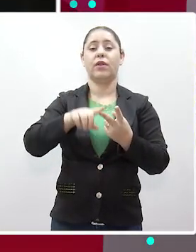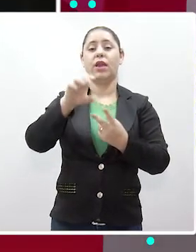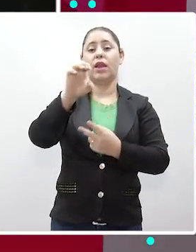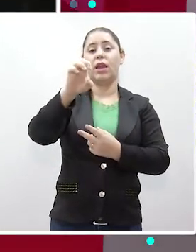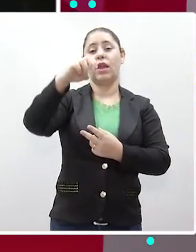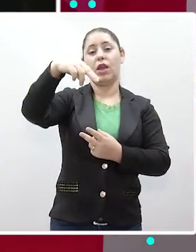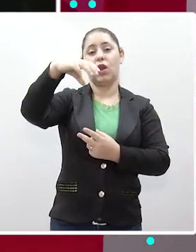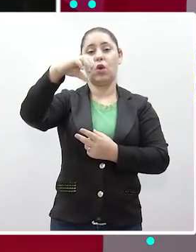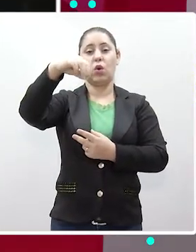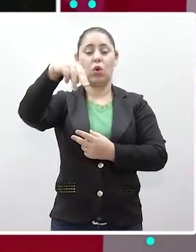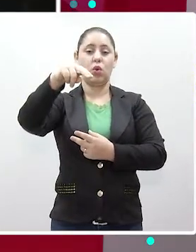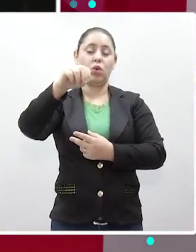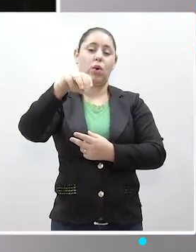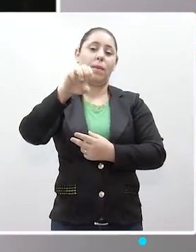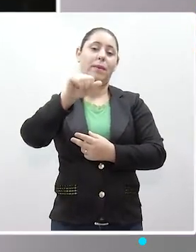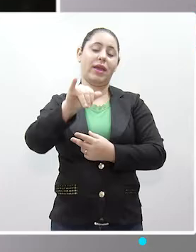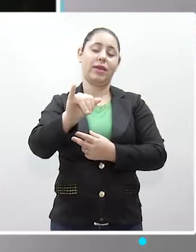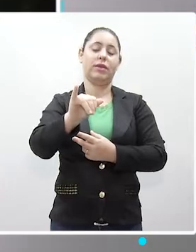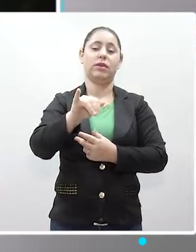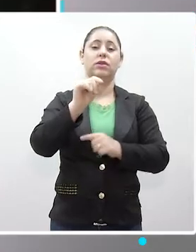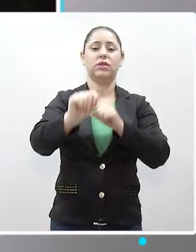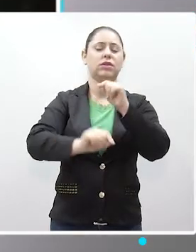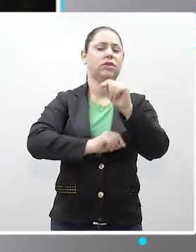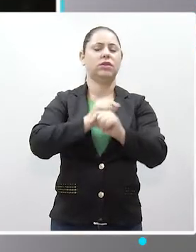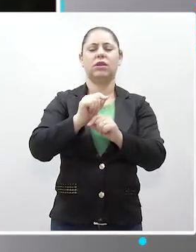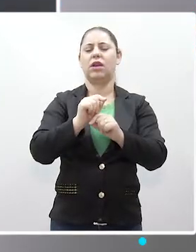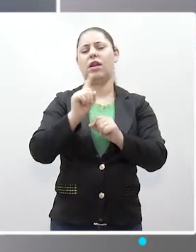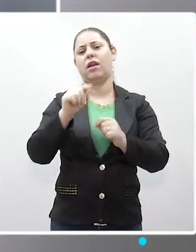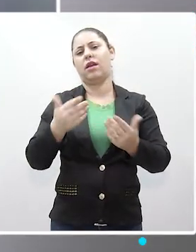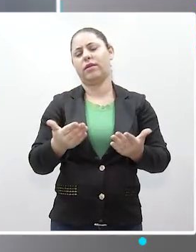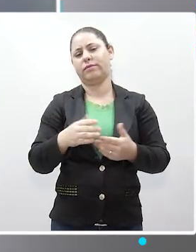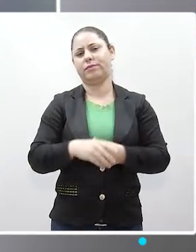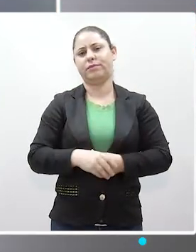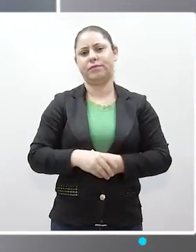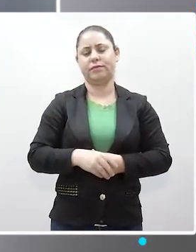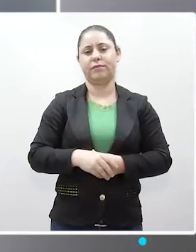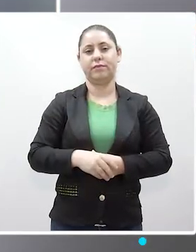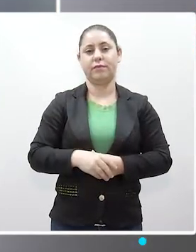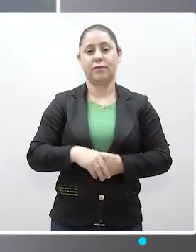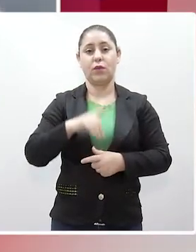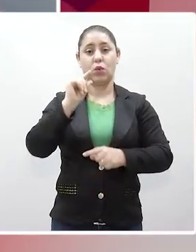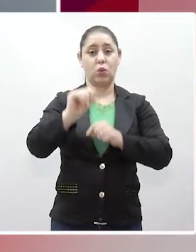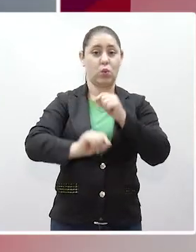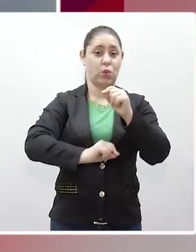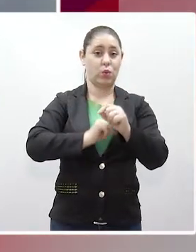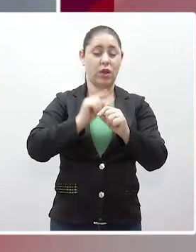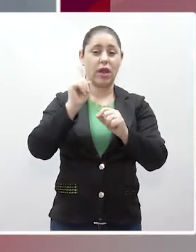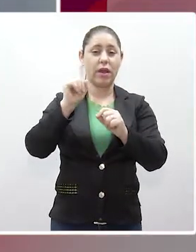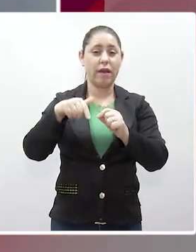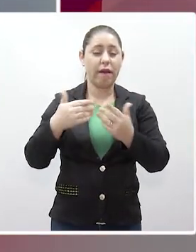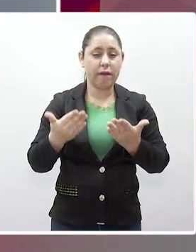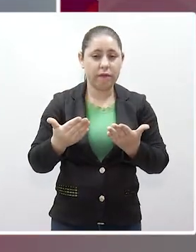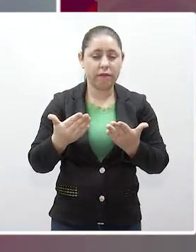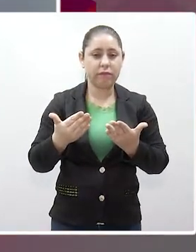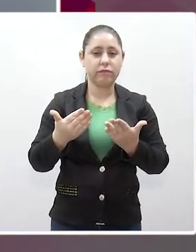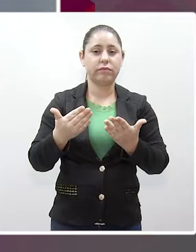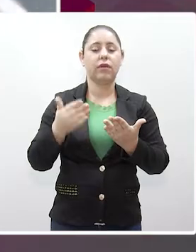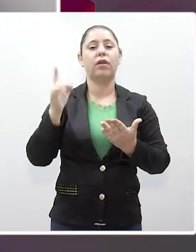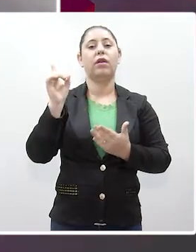economês, né? Canal de transmissão da política monetária. Então, o canal de transmissão da política monetária, por exemplo,